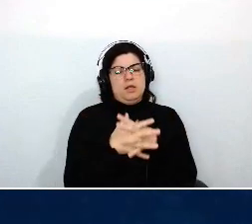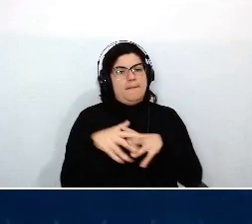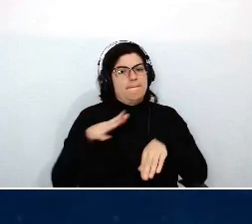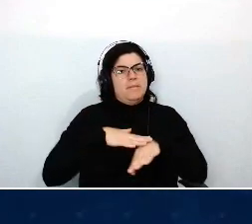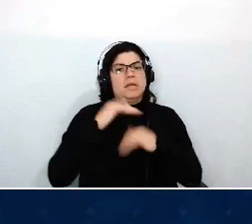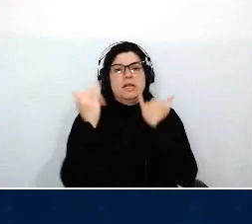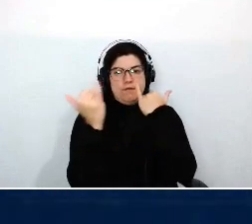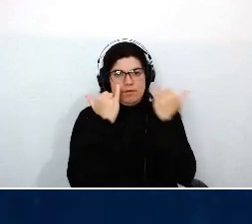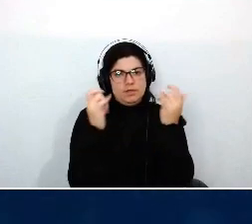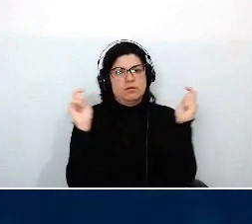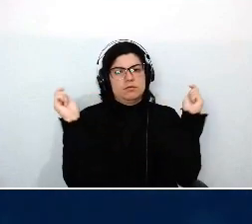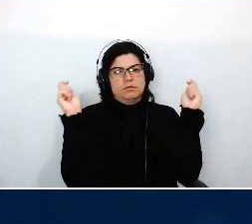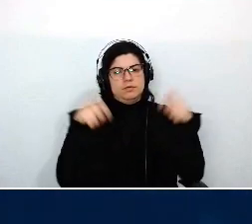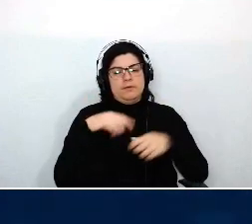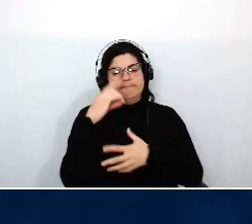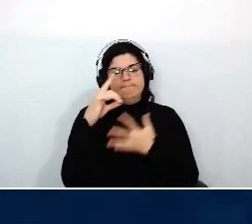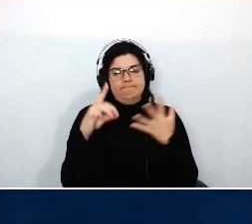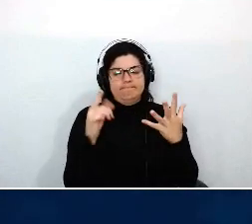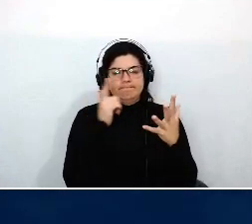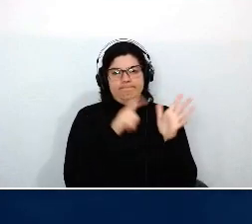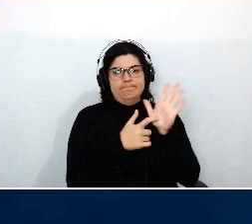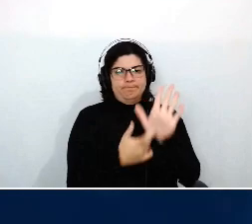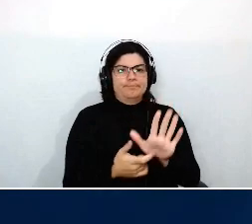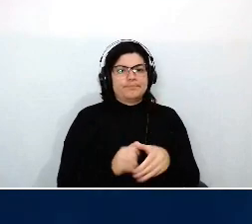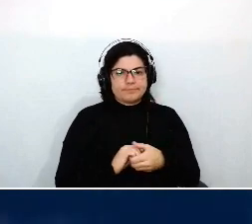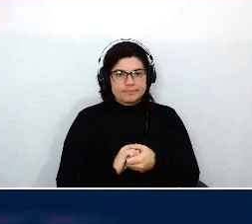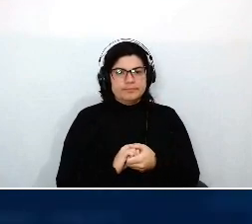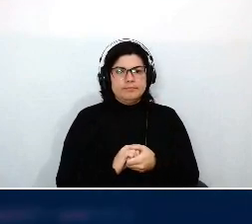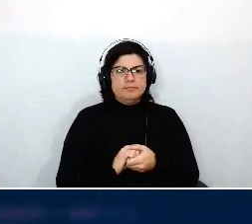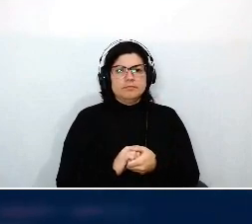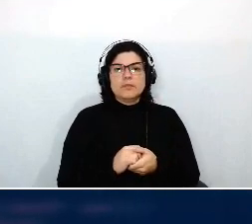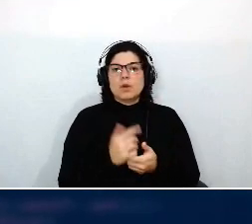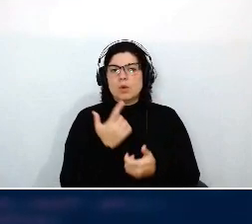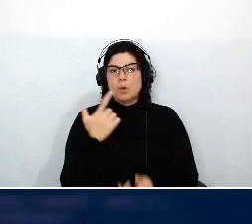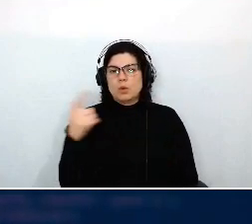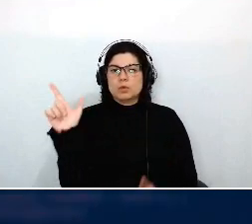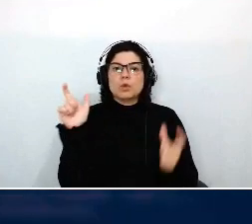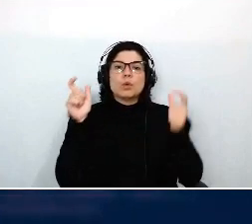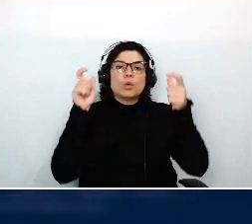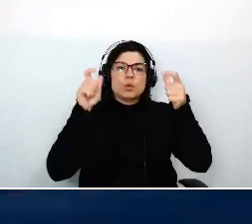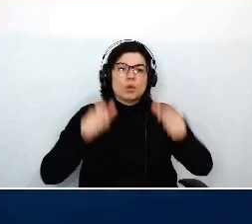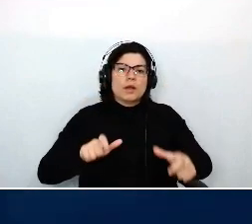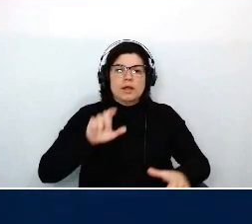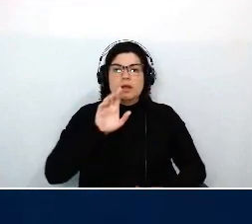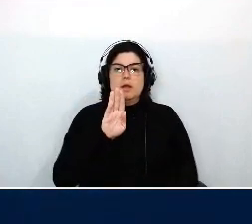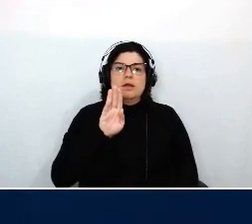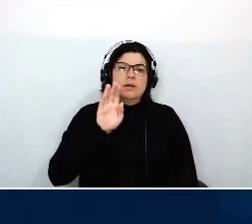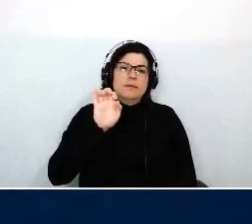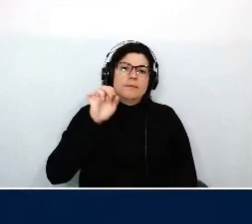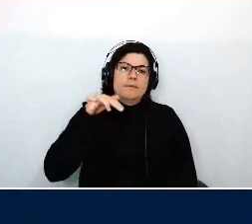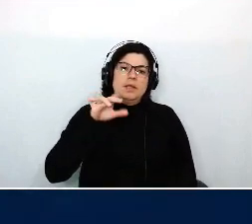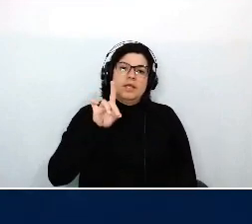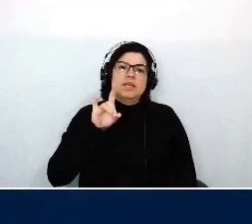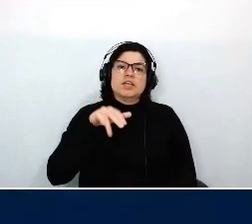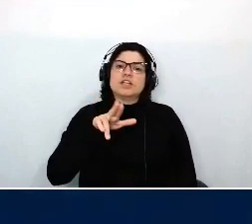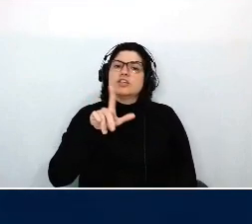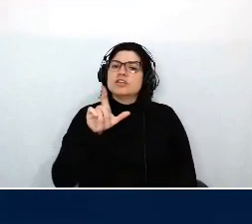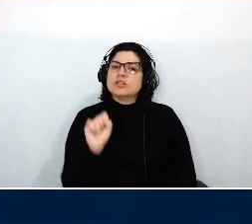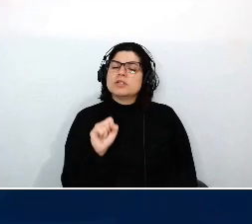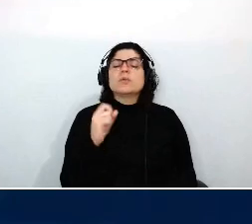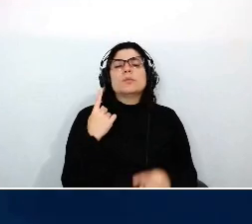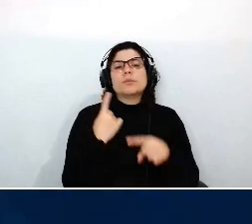metadados ainda para sua definição. Local binds são bem legais também, aí você começa a usar o let, porque tudo que você usa com def vai